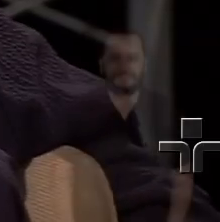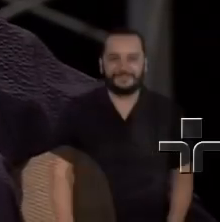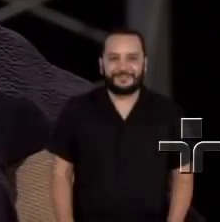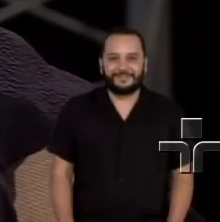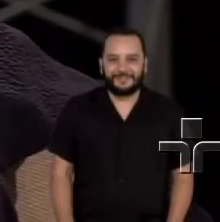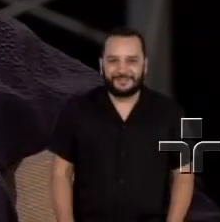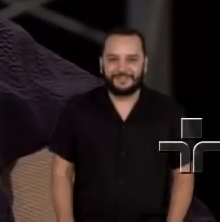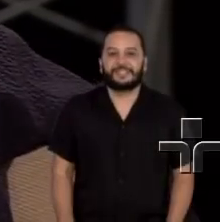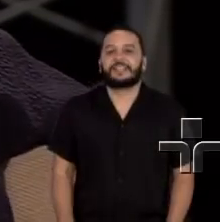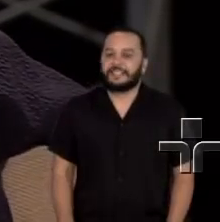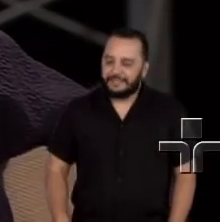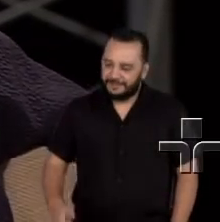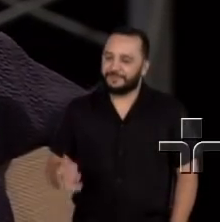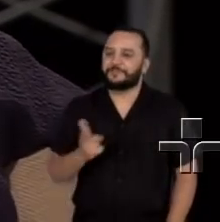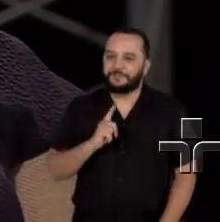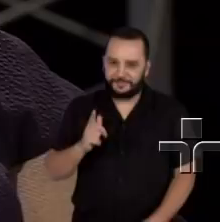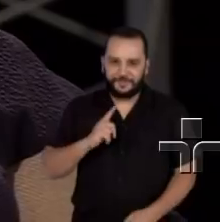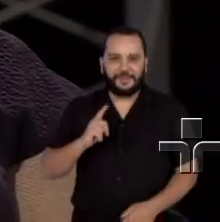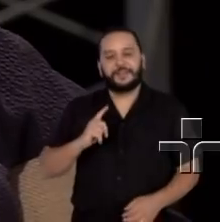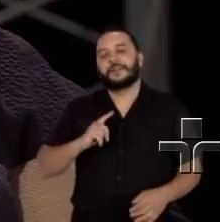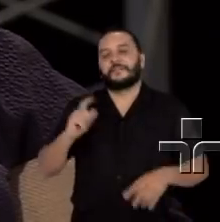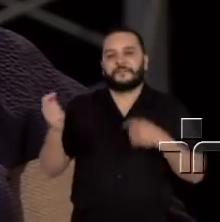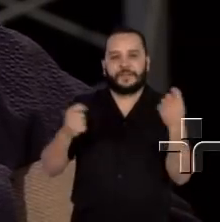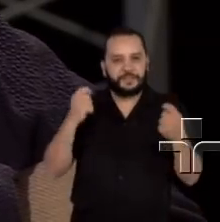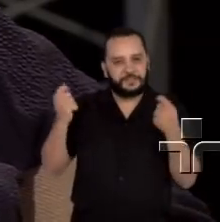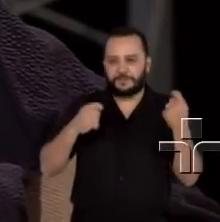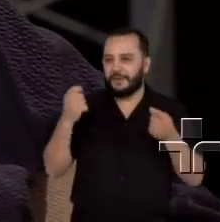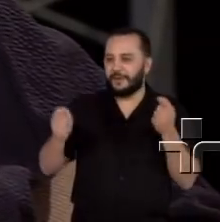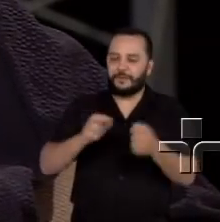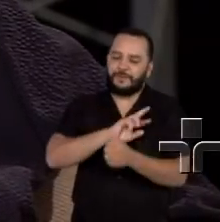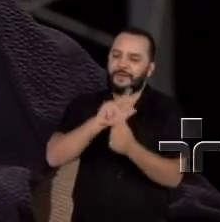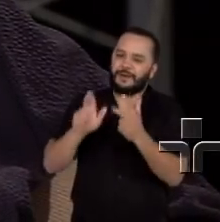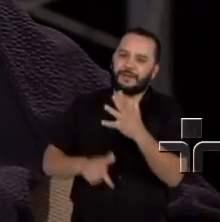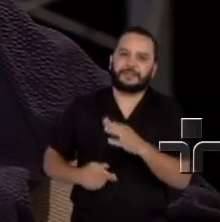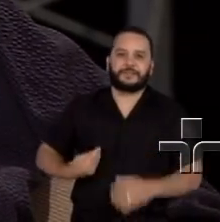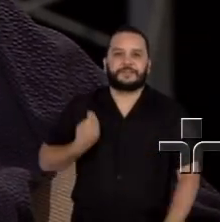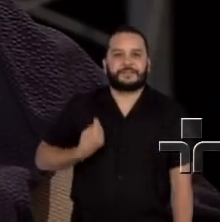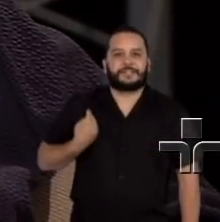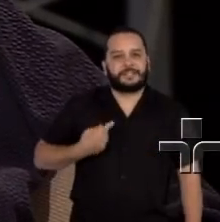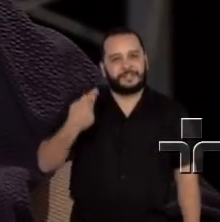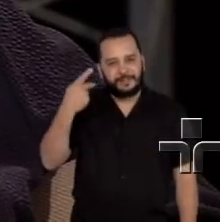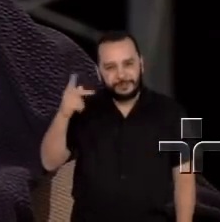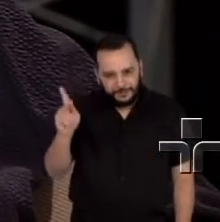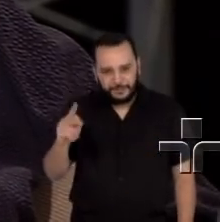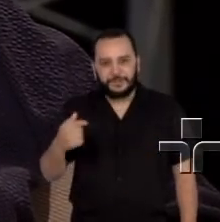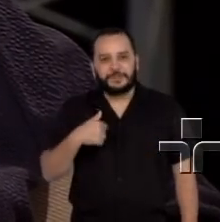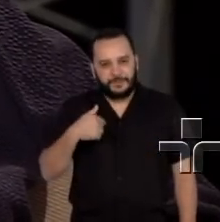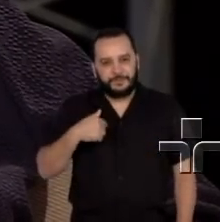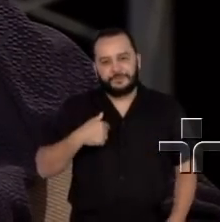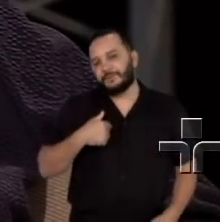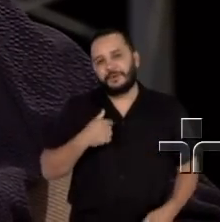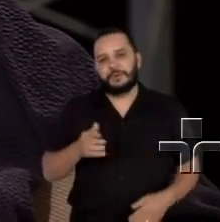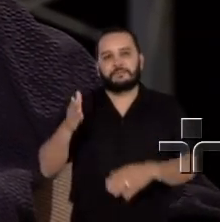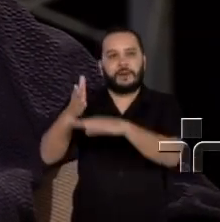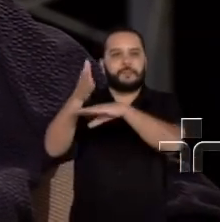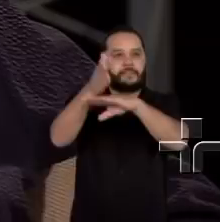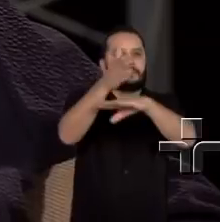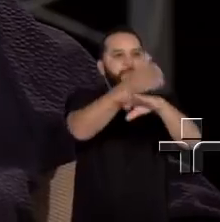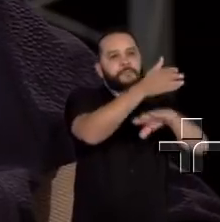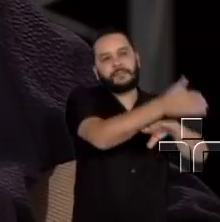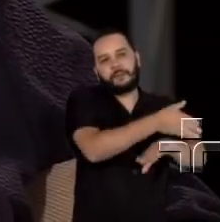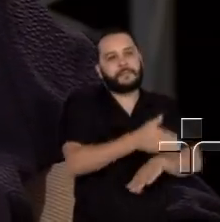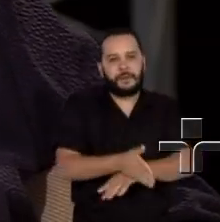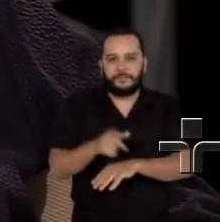Foram muitos e muitos festivais, né, na sua vida. Você foi para Nancy, você foi para isso, você foi para aquilo, você foi para tudo quanto é